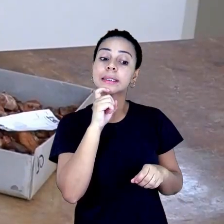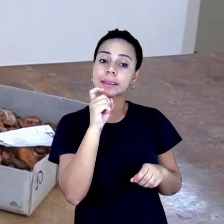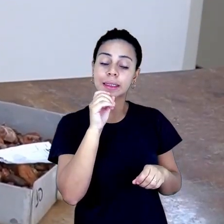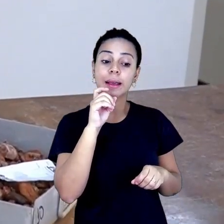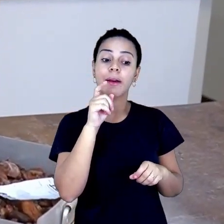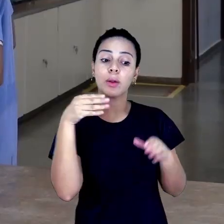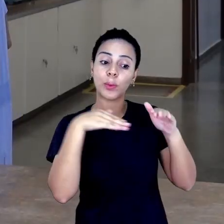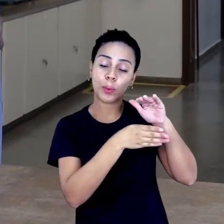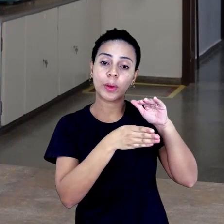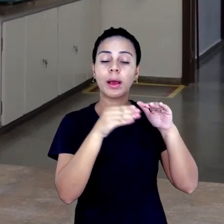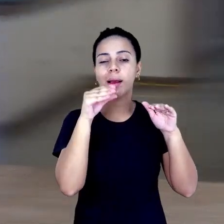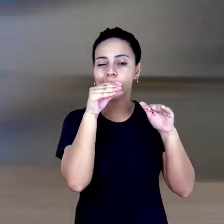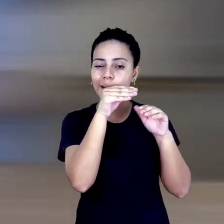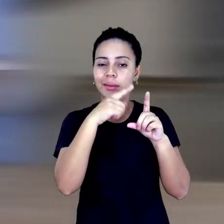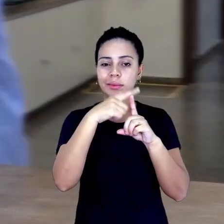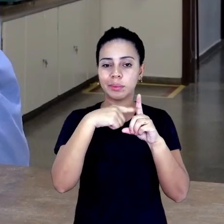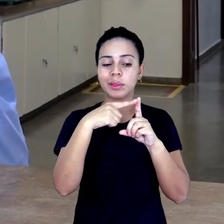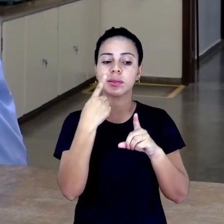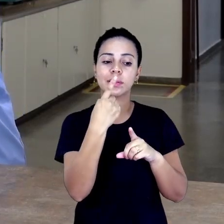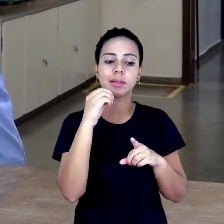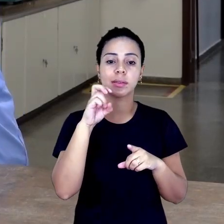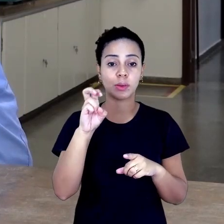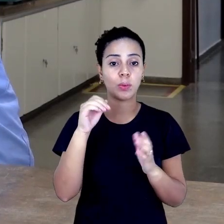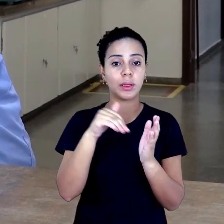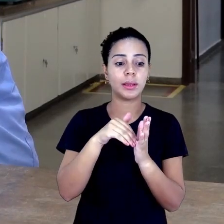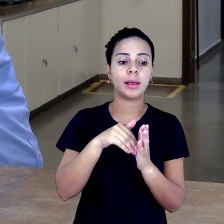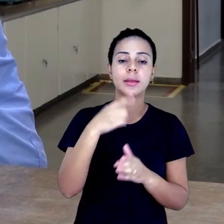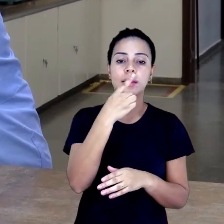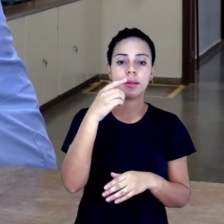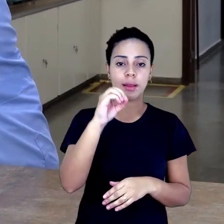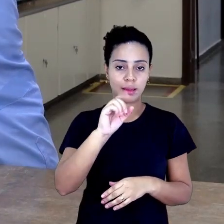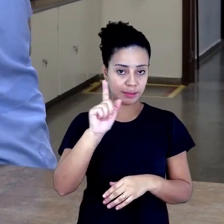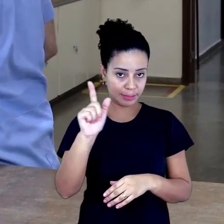Celsius e 110 graus Celsius, até constância de massa.